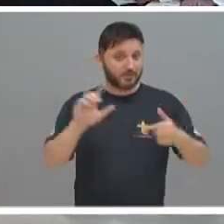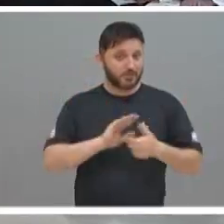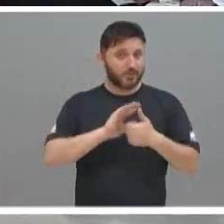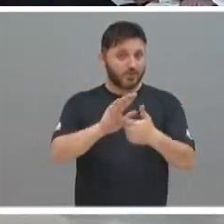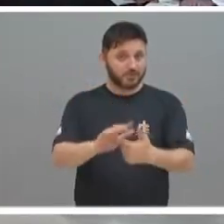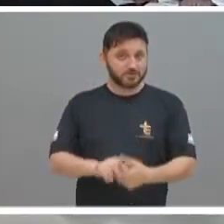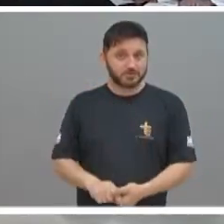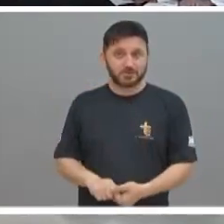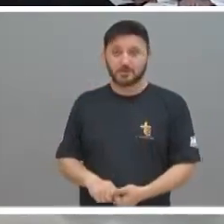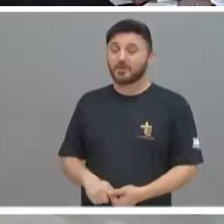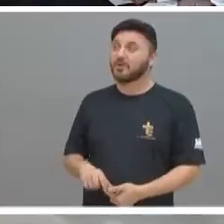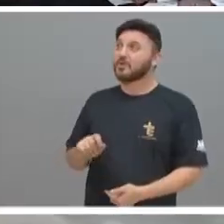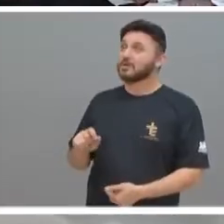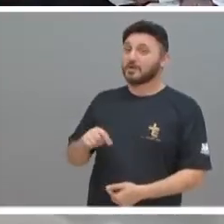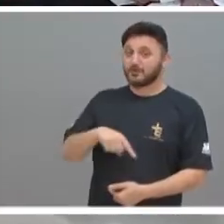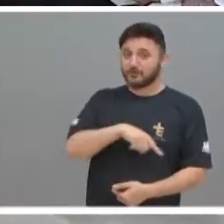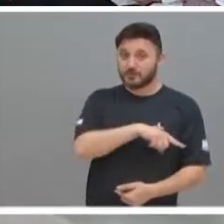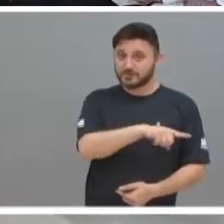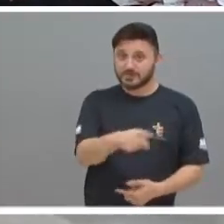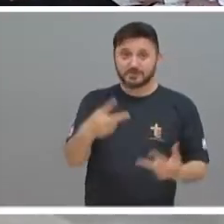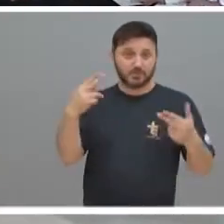ofereça a face,